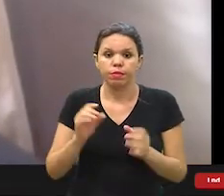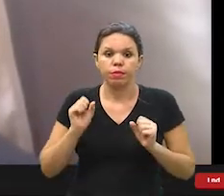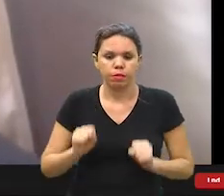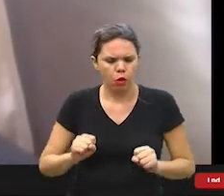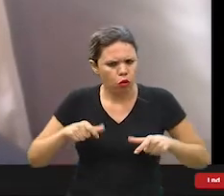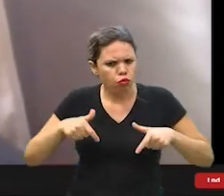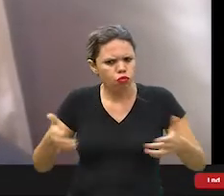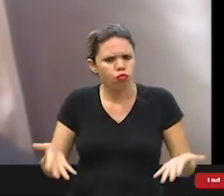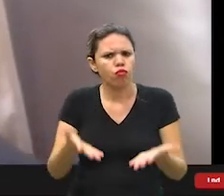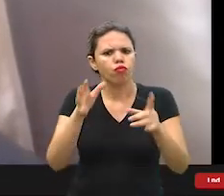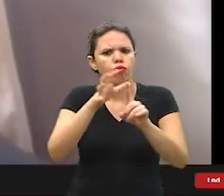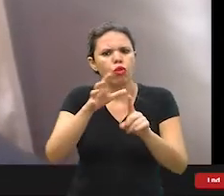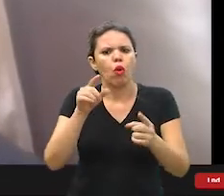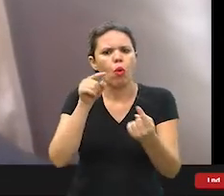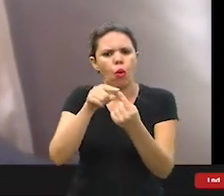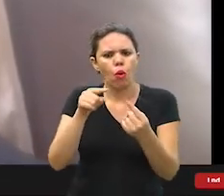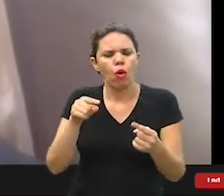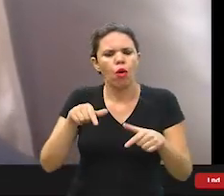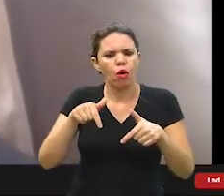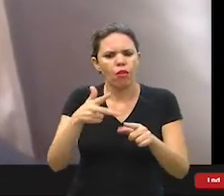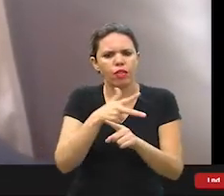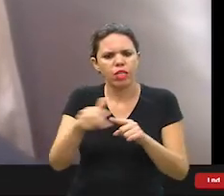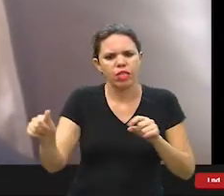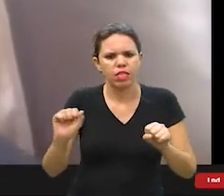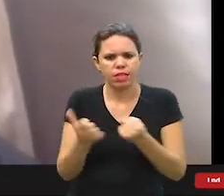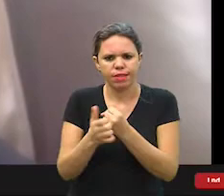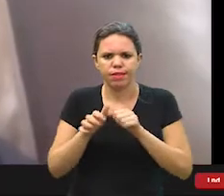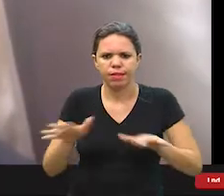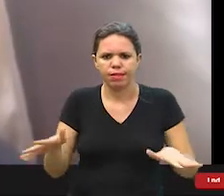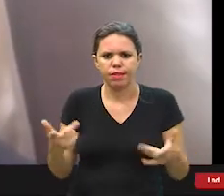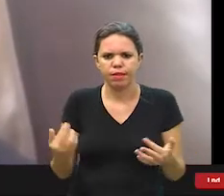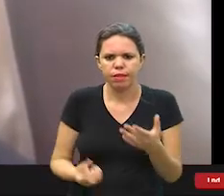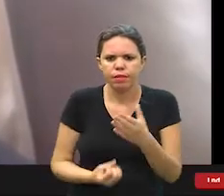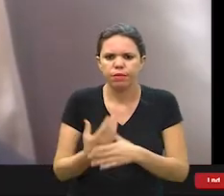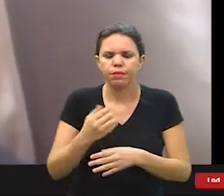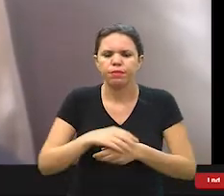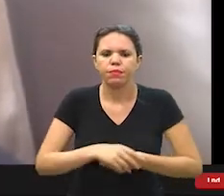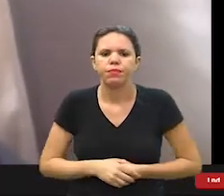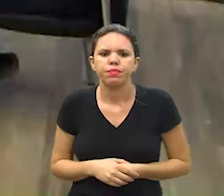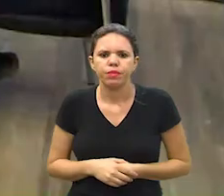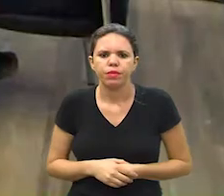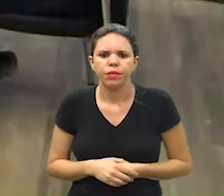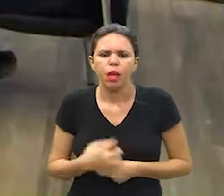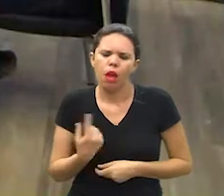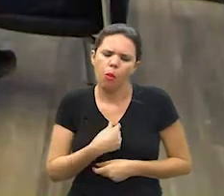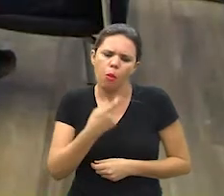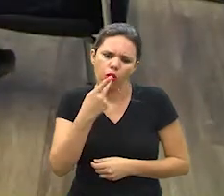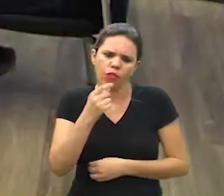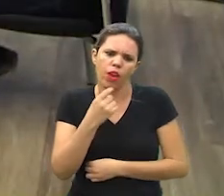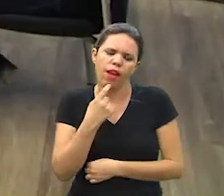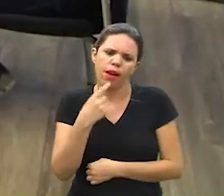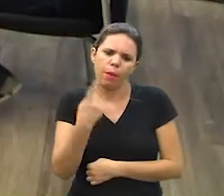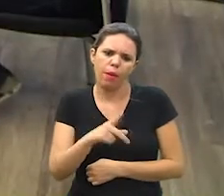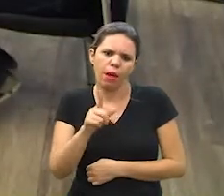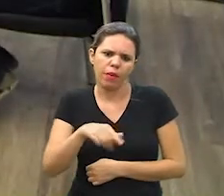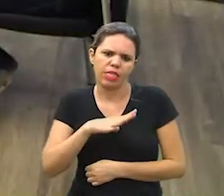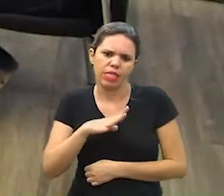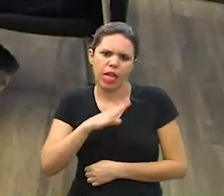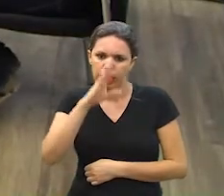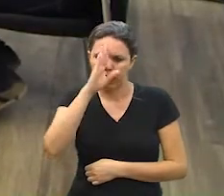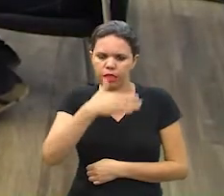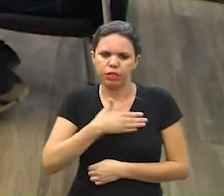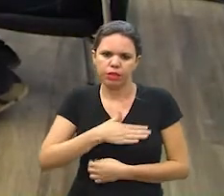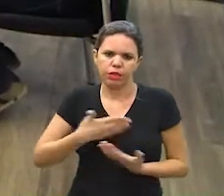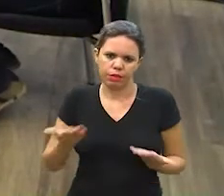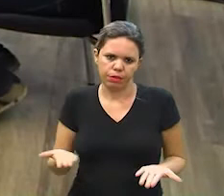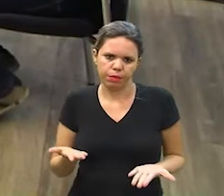pode influenciar no rumo de enfrentamento dessa epidemia, como vem influenciando. A gente pode dizer, então, que Campinas é uma cidade